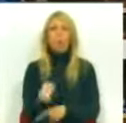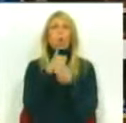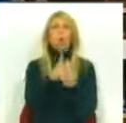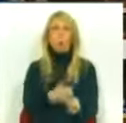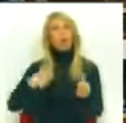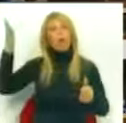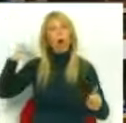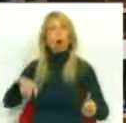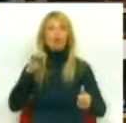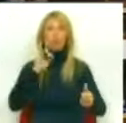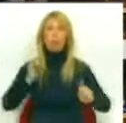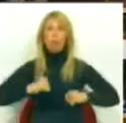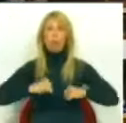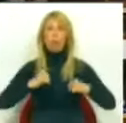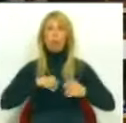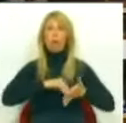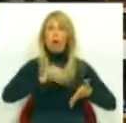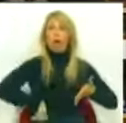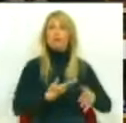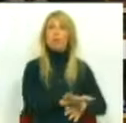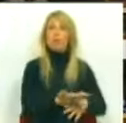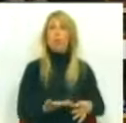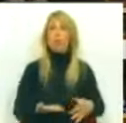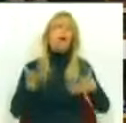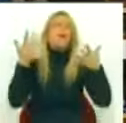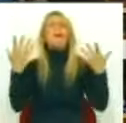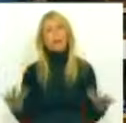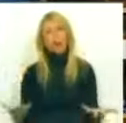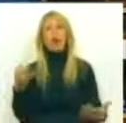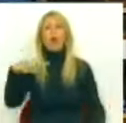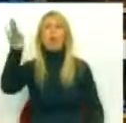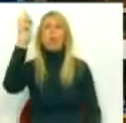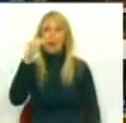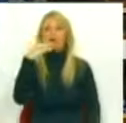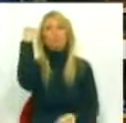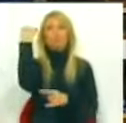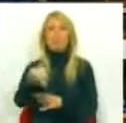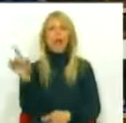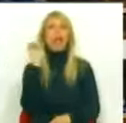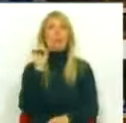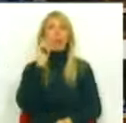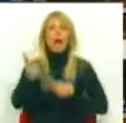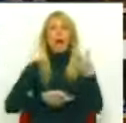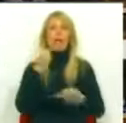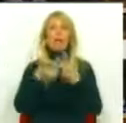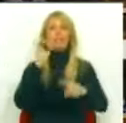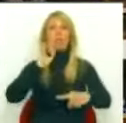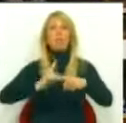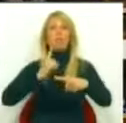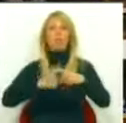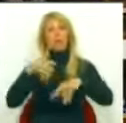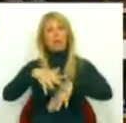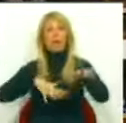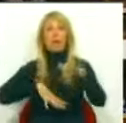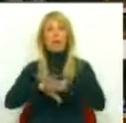próprio subscreveu. E agora, Sr. Primeiro-Ministro, um Partido Socialista que nega a importância da avaliação positiva que